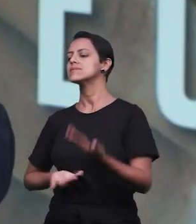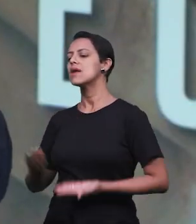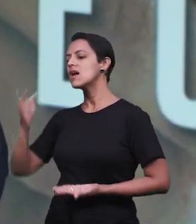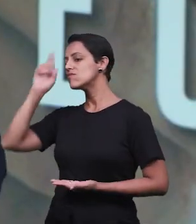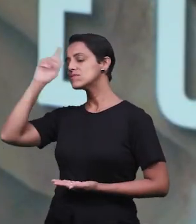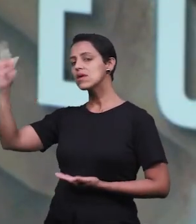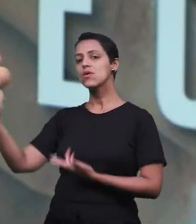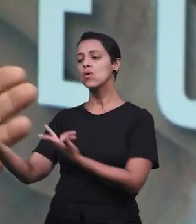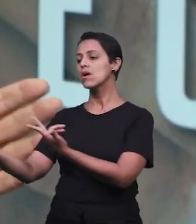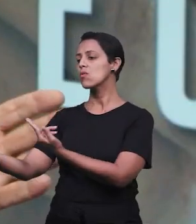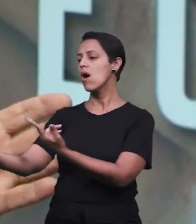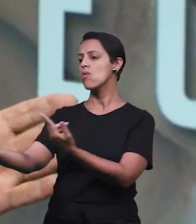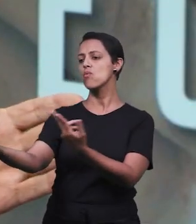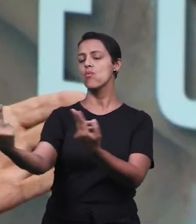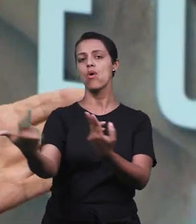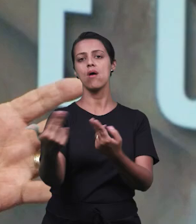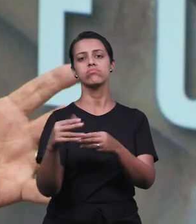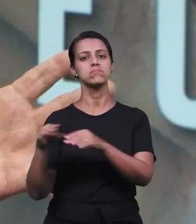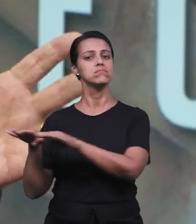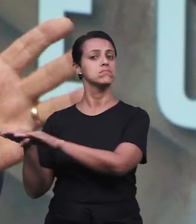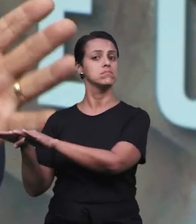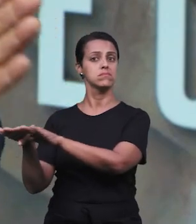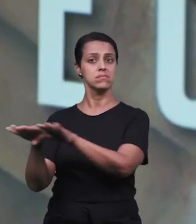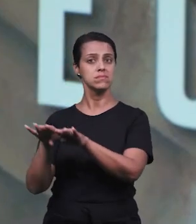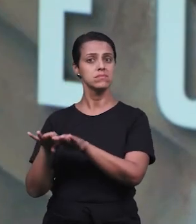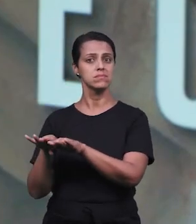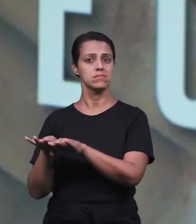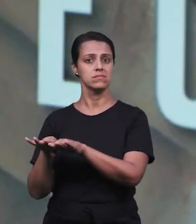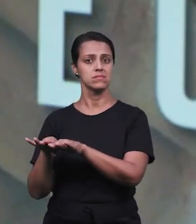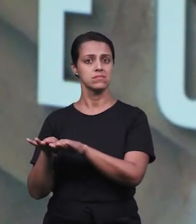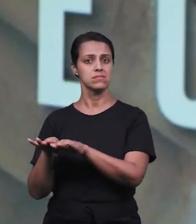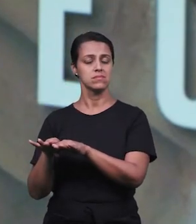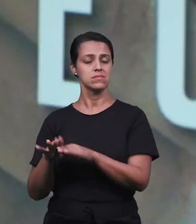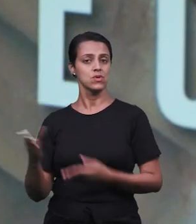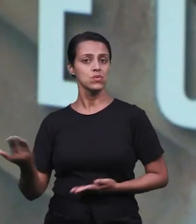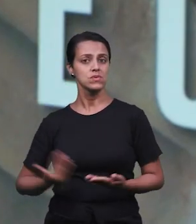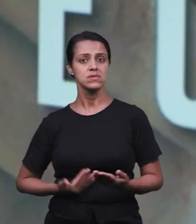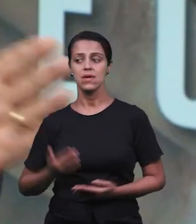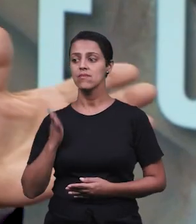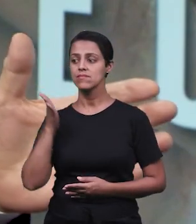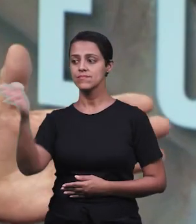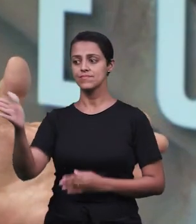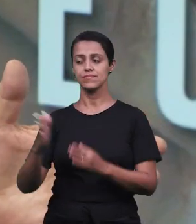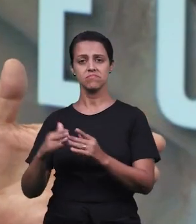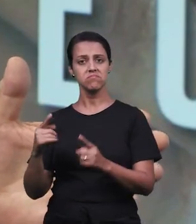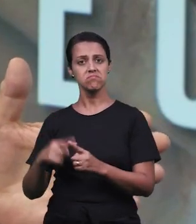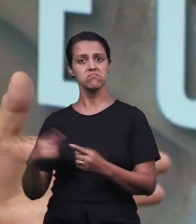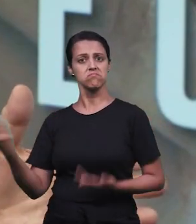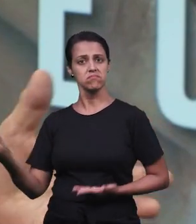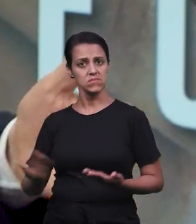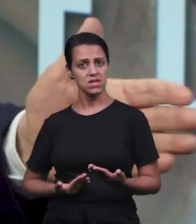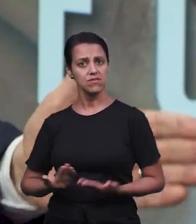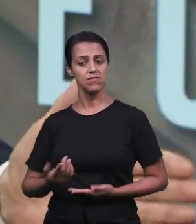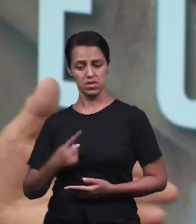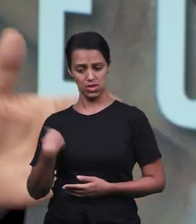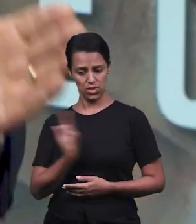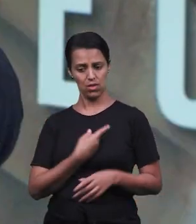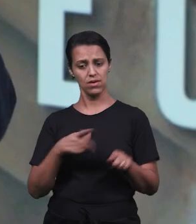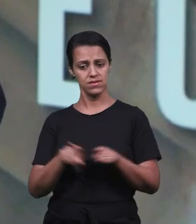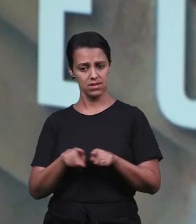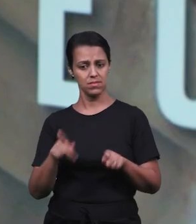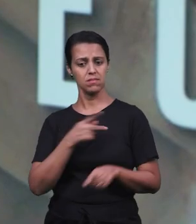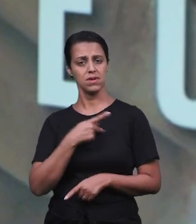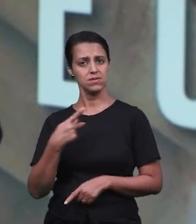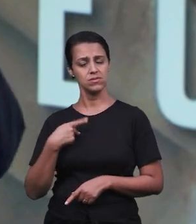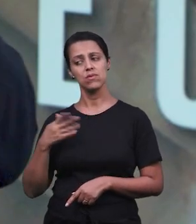Sendo repetitivo, as ovelhas vão para a igreja para servir a Deus. E nós também, os pastores, vão para a igreja